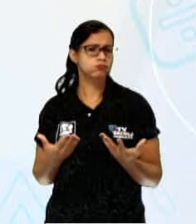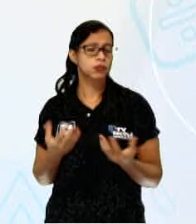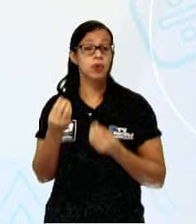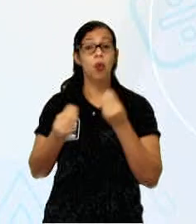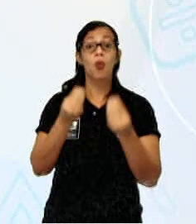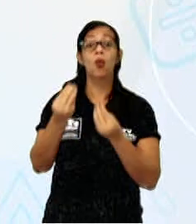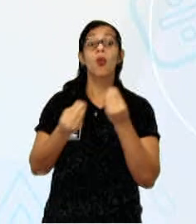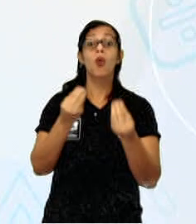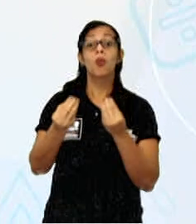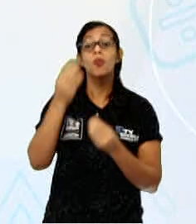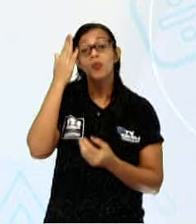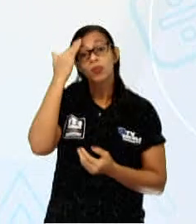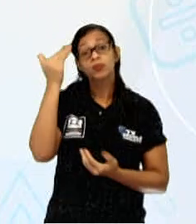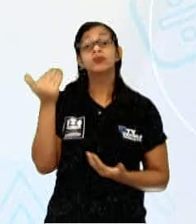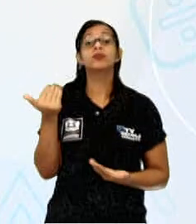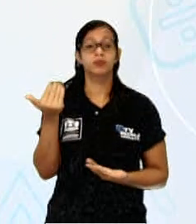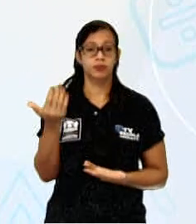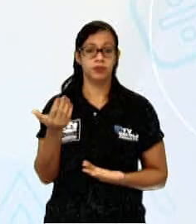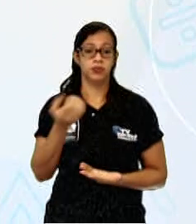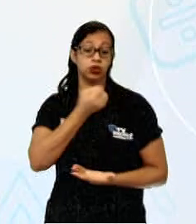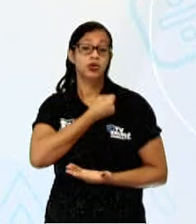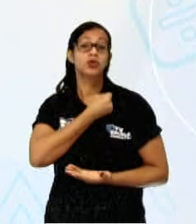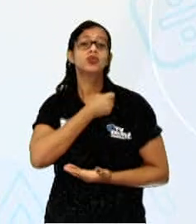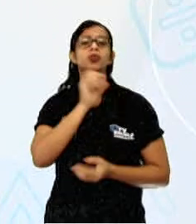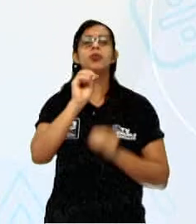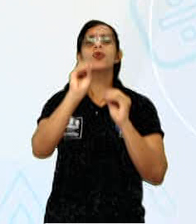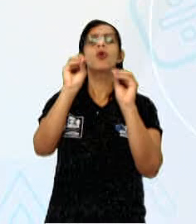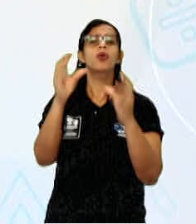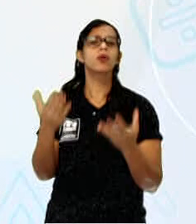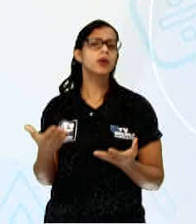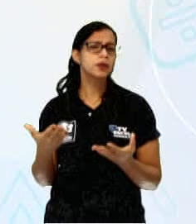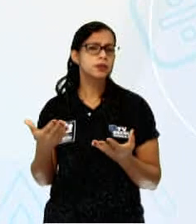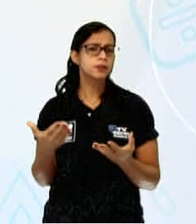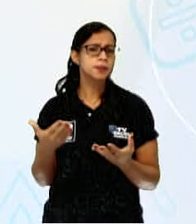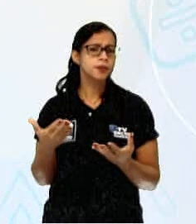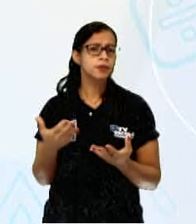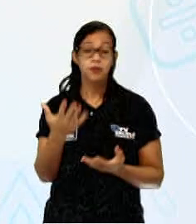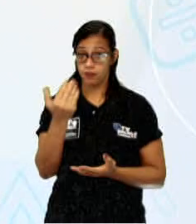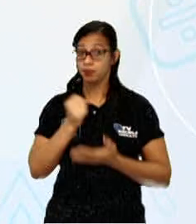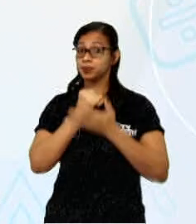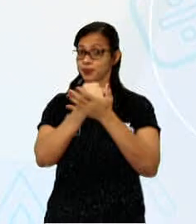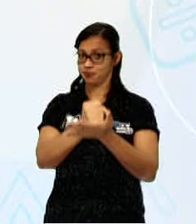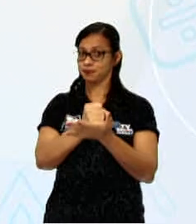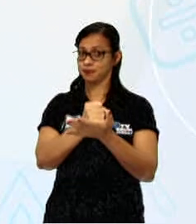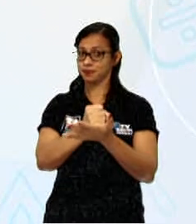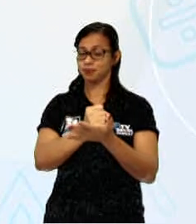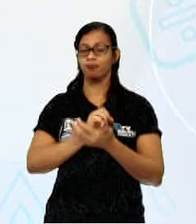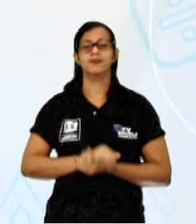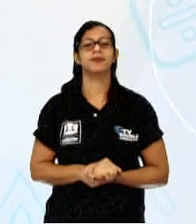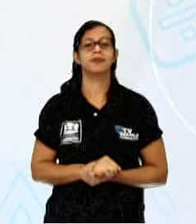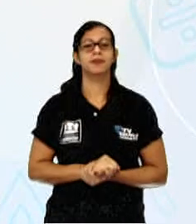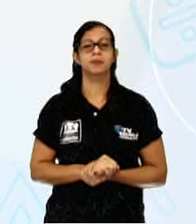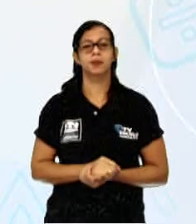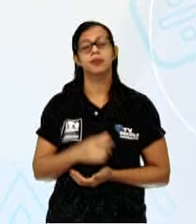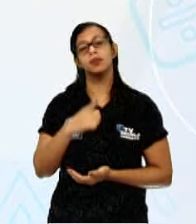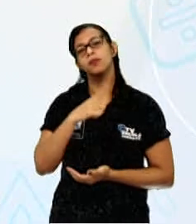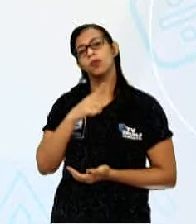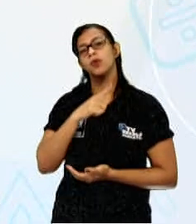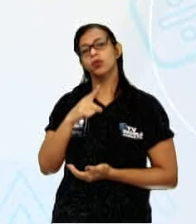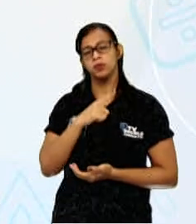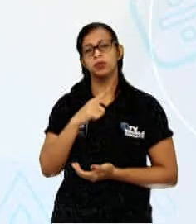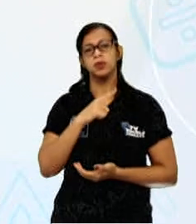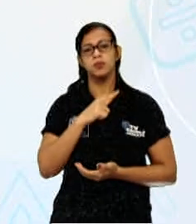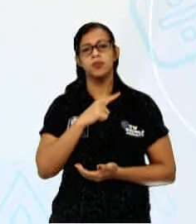algarismos e depois determine bom vamos ajudar Kleber bom nós temos aqui um